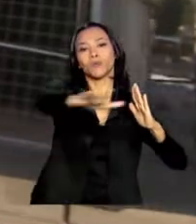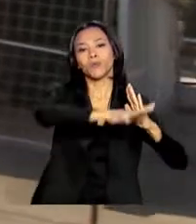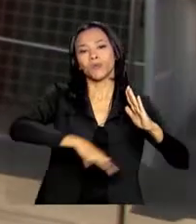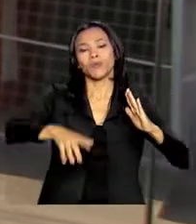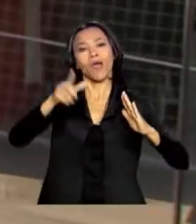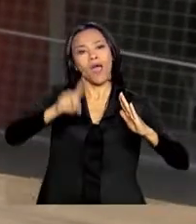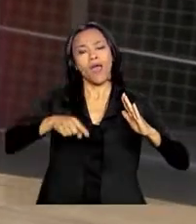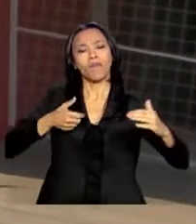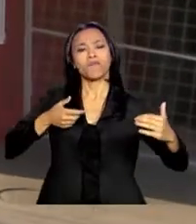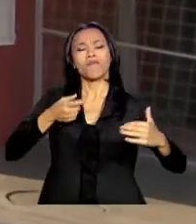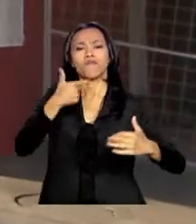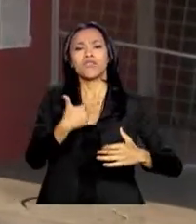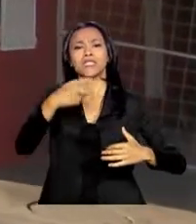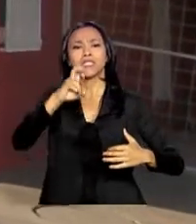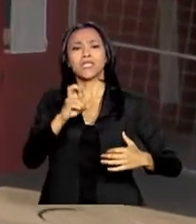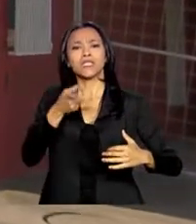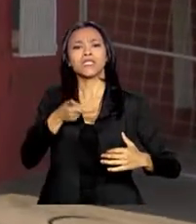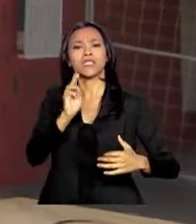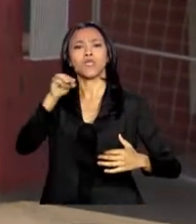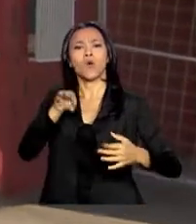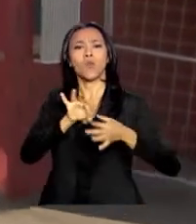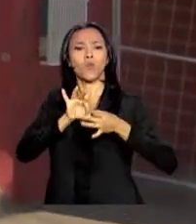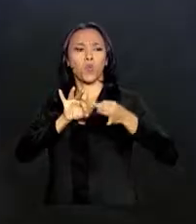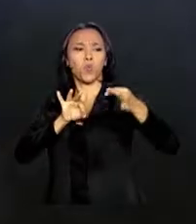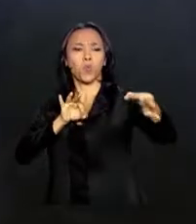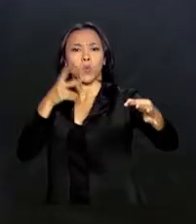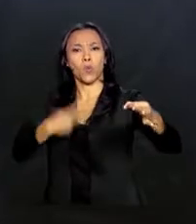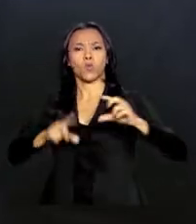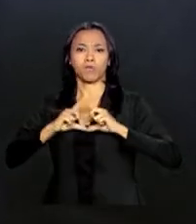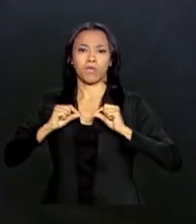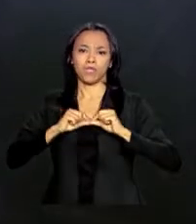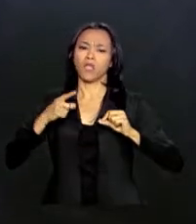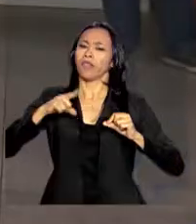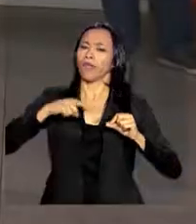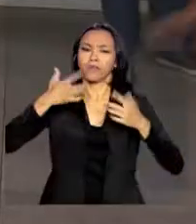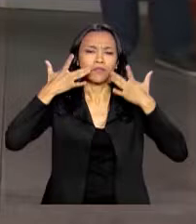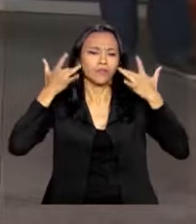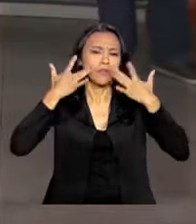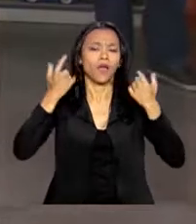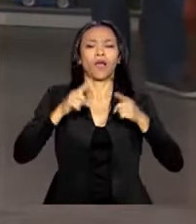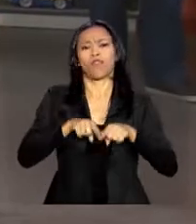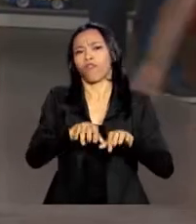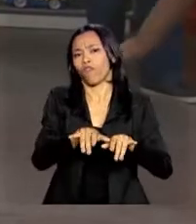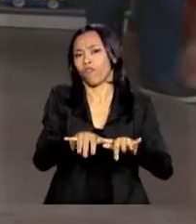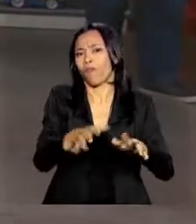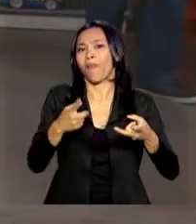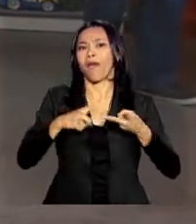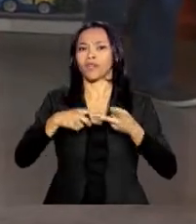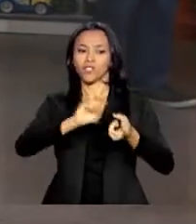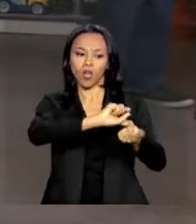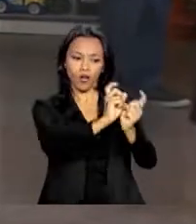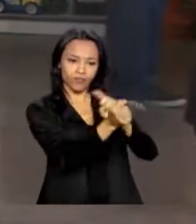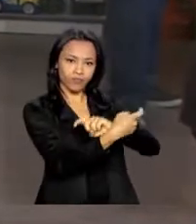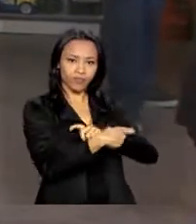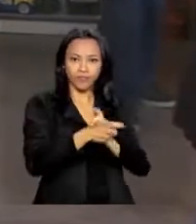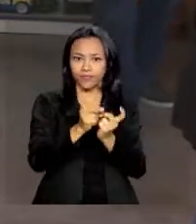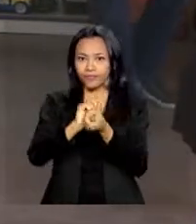a 26 quilômetros de brasília tem teatro informática e até capoeira